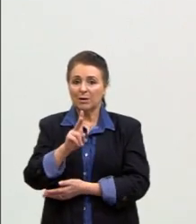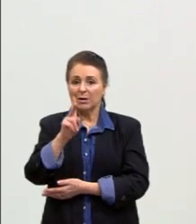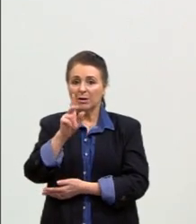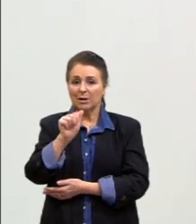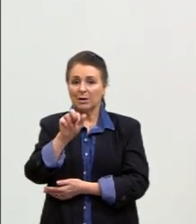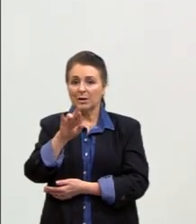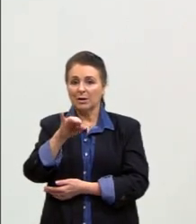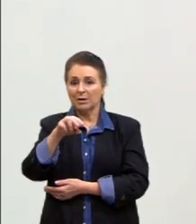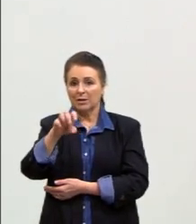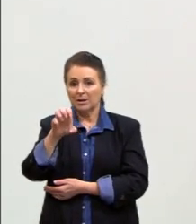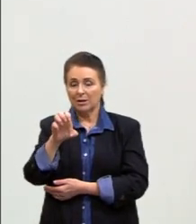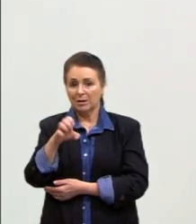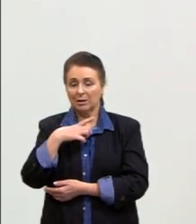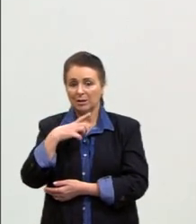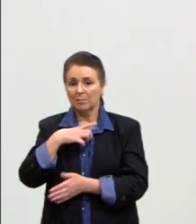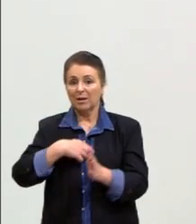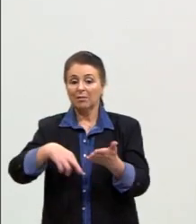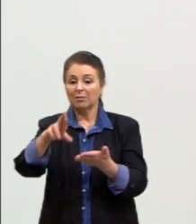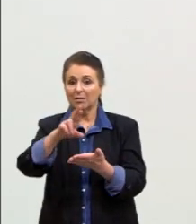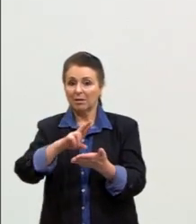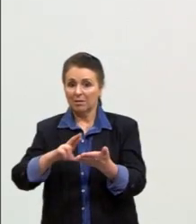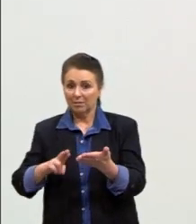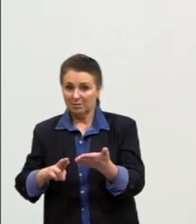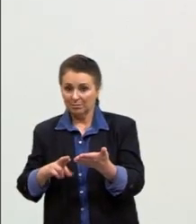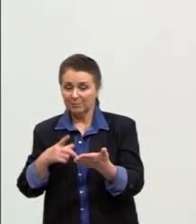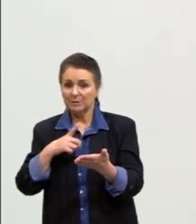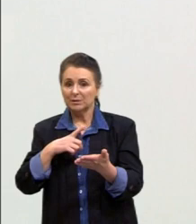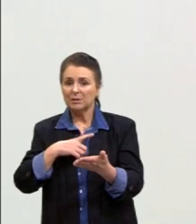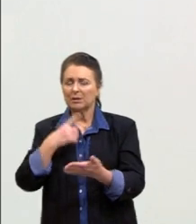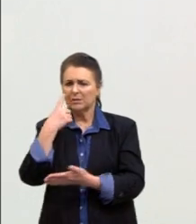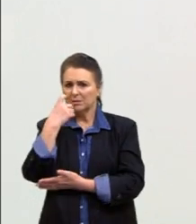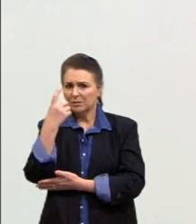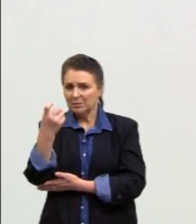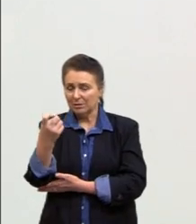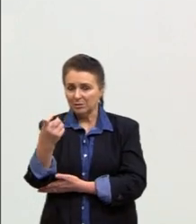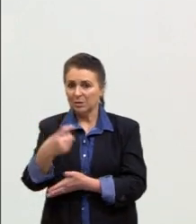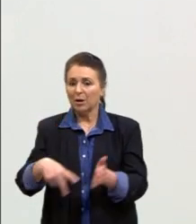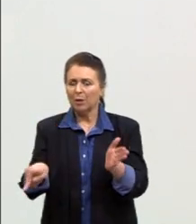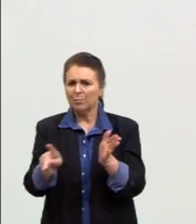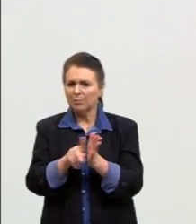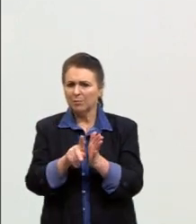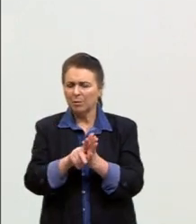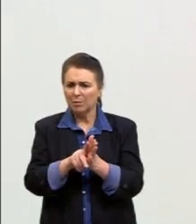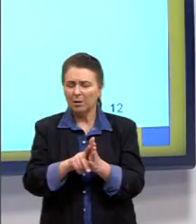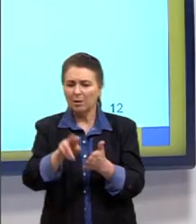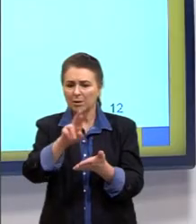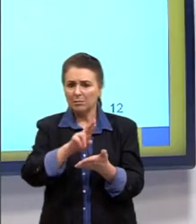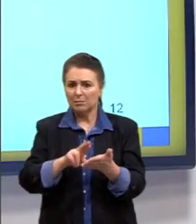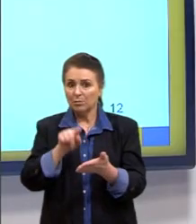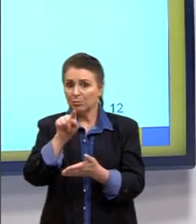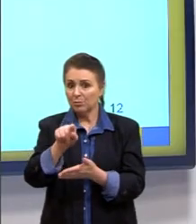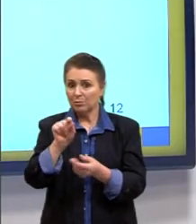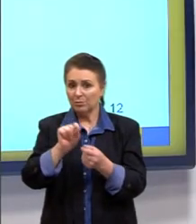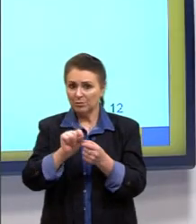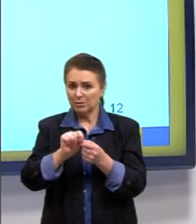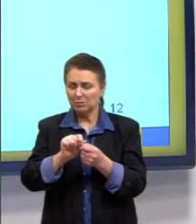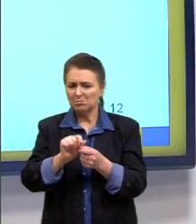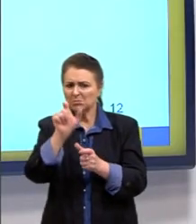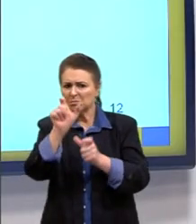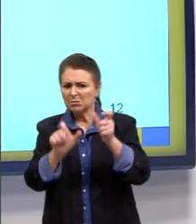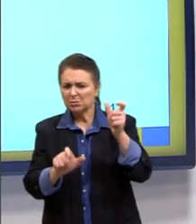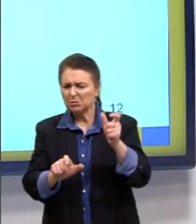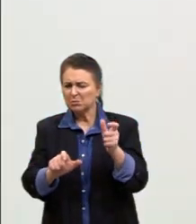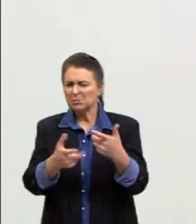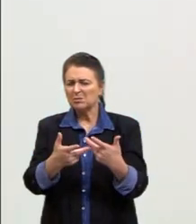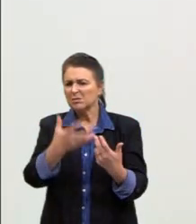história no repertório de redação e acho que tem uma coisa interessante na própria redação que tu fez aqui às vezes as pessoas não lembram de